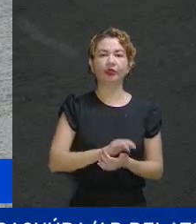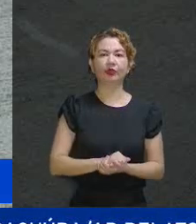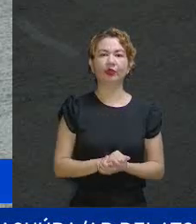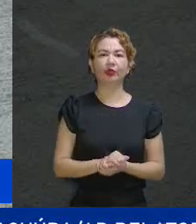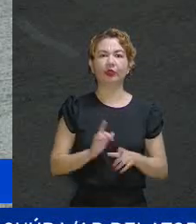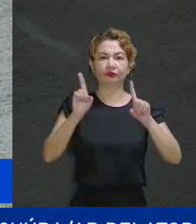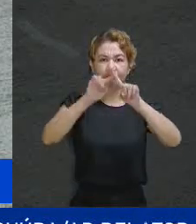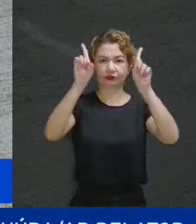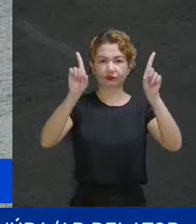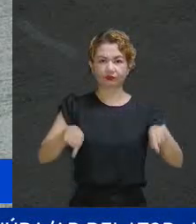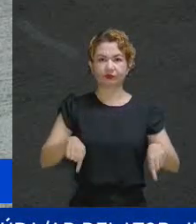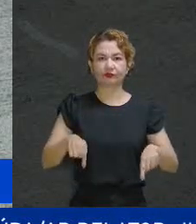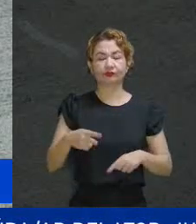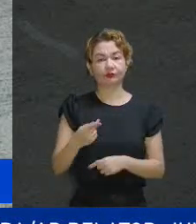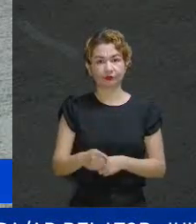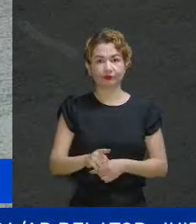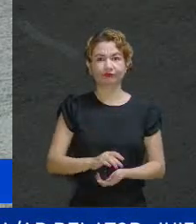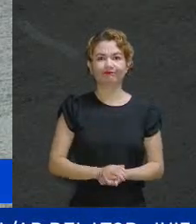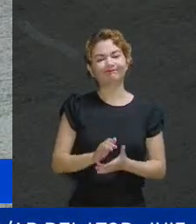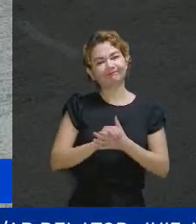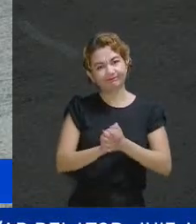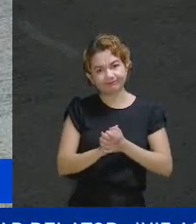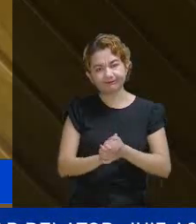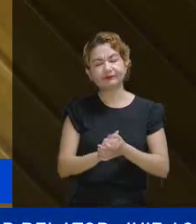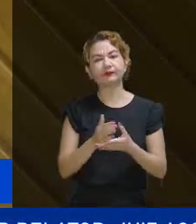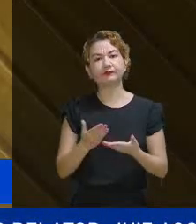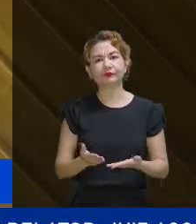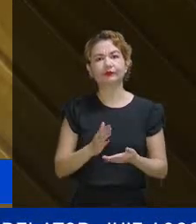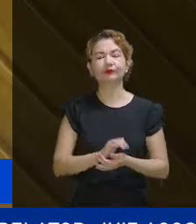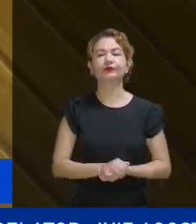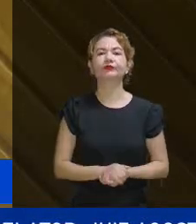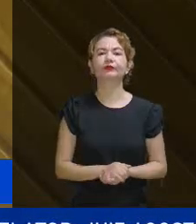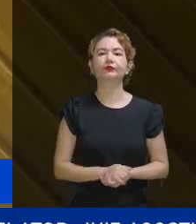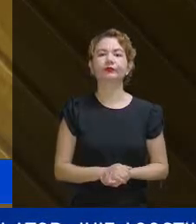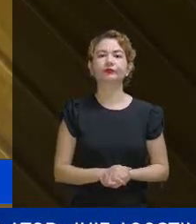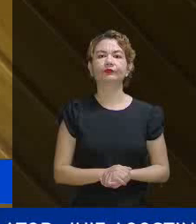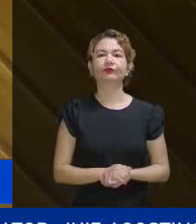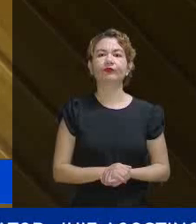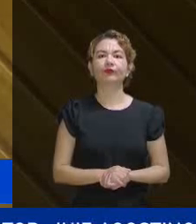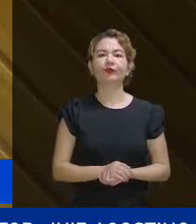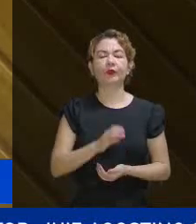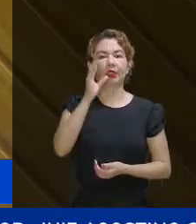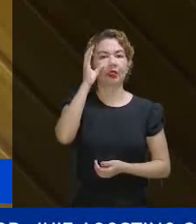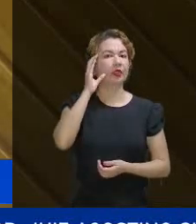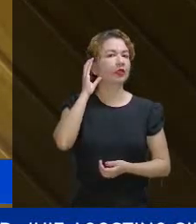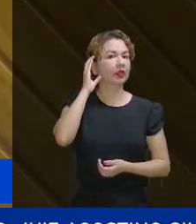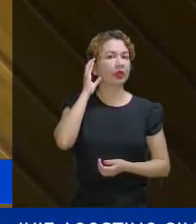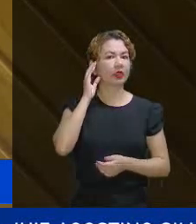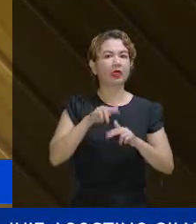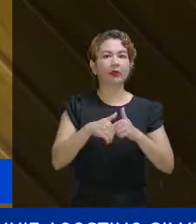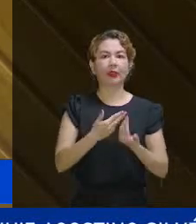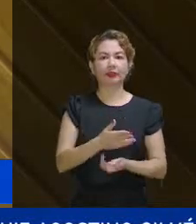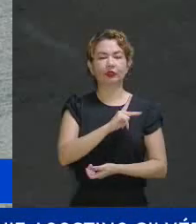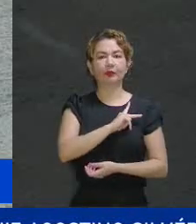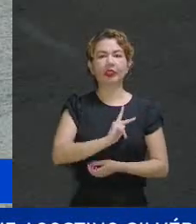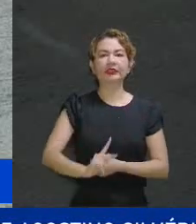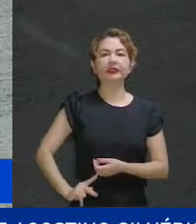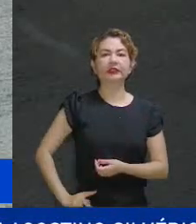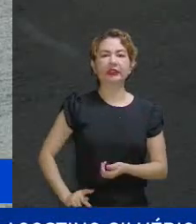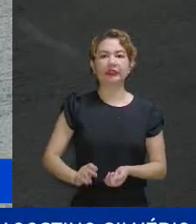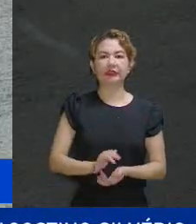e serventuários desta casa. Eu quero, primeiramente, parabenizar, doutor Carmo Antônio, pela sua